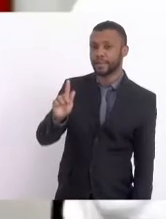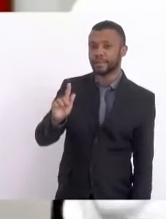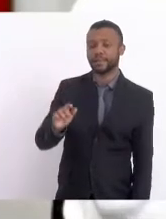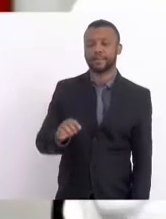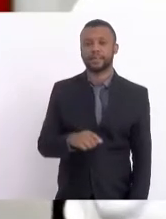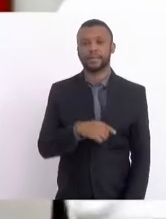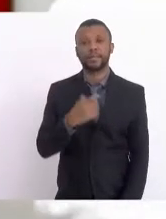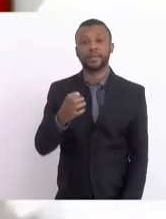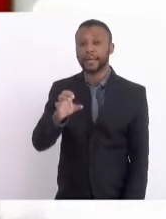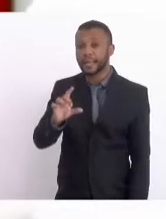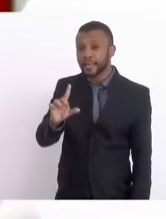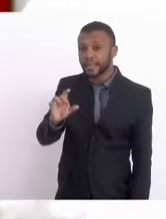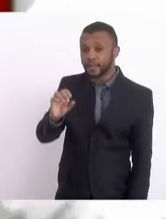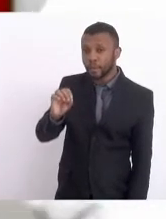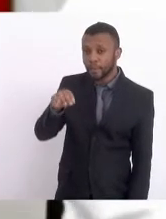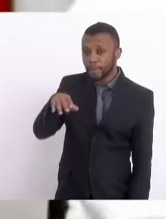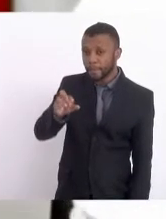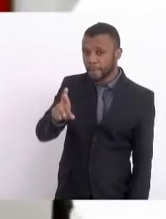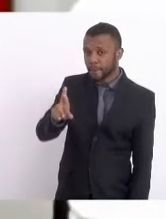Deputado Eliomar Coelho.